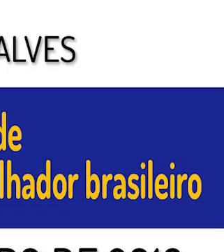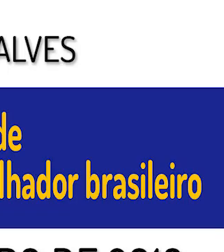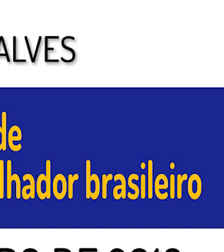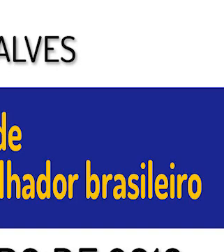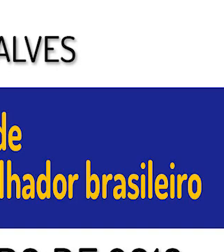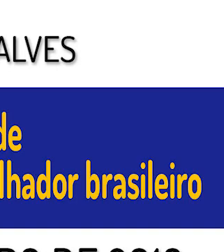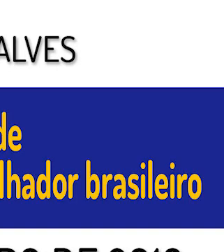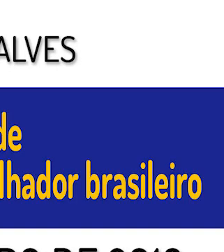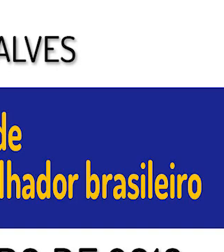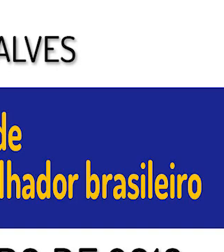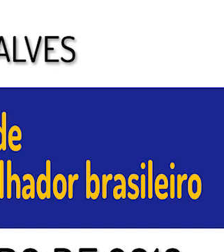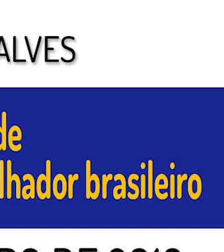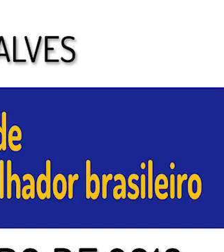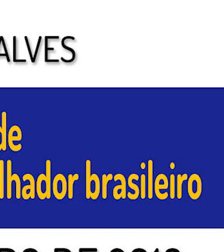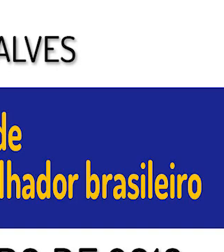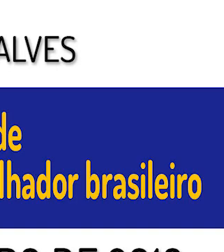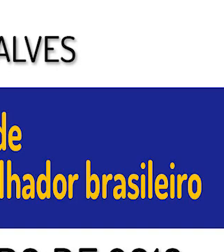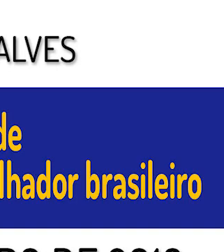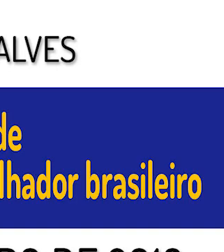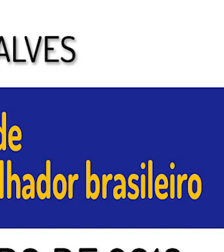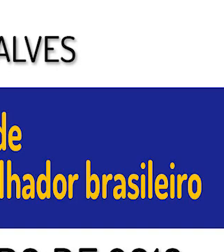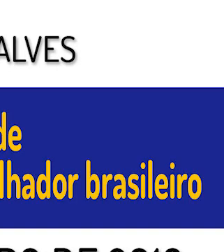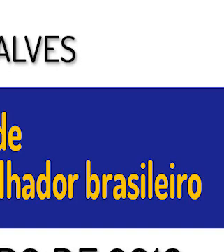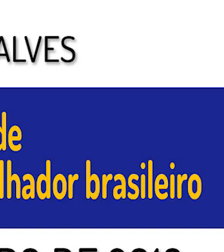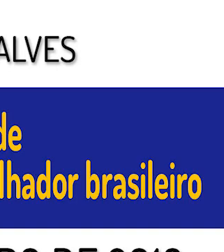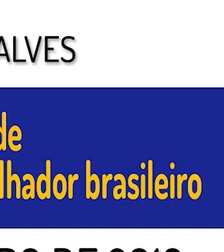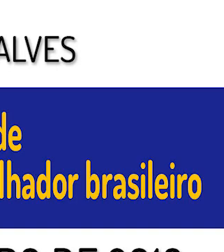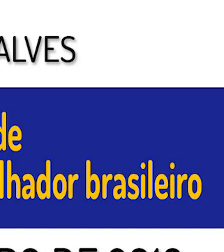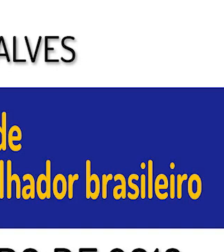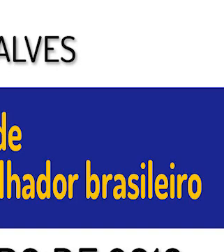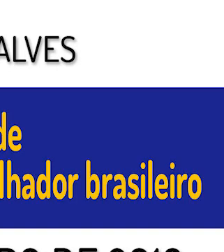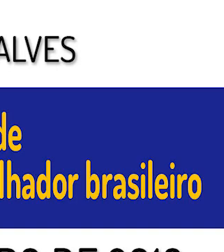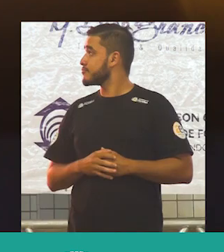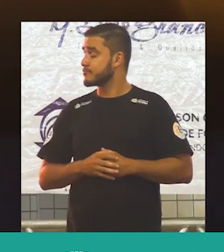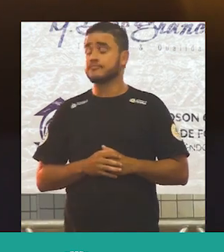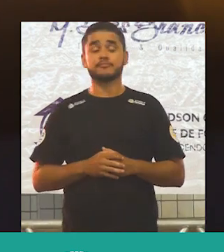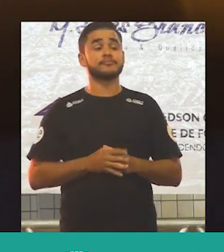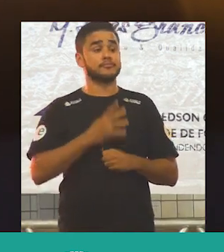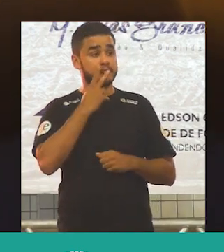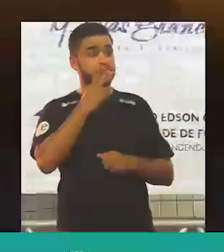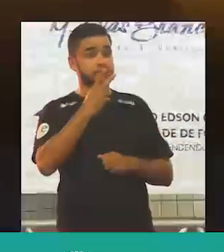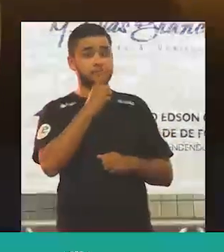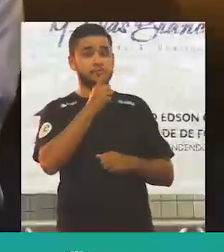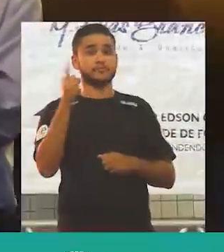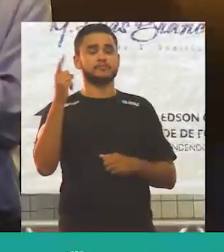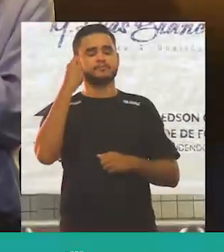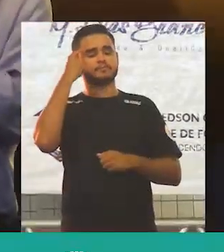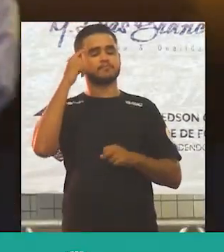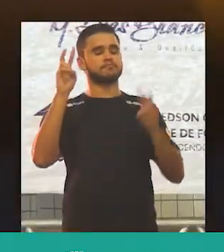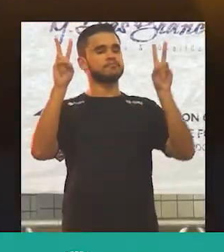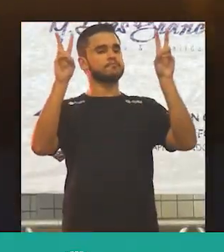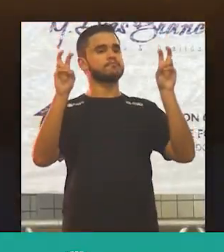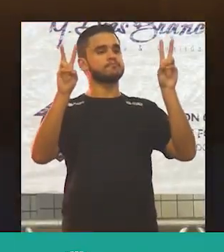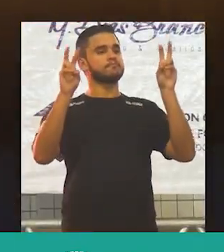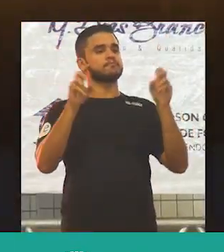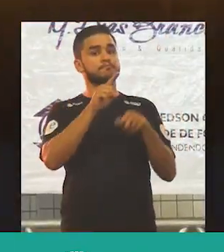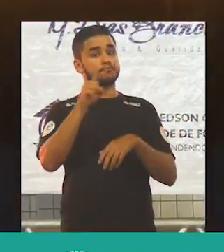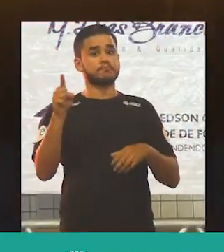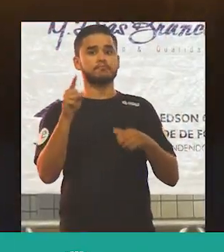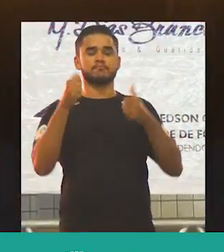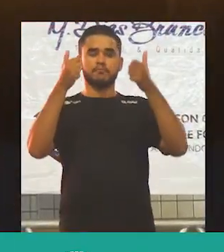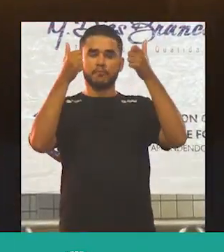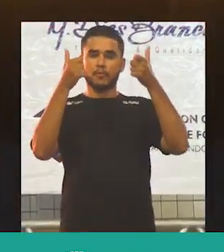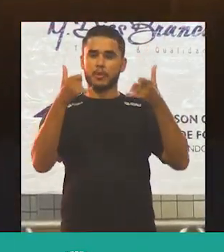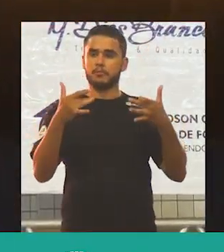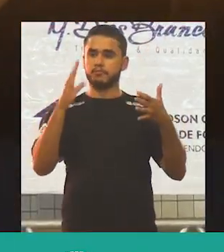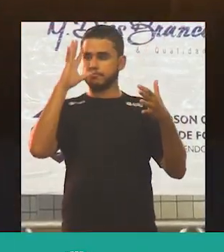Vamos, pessoal, hoje trabalhar temas, ok? Agora a gente vai usar um tema para trabalhar dentro